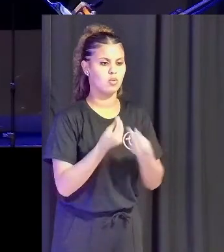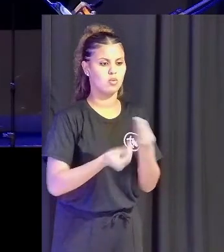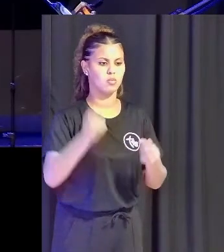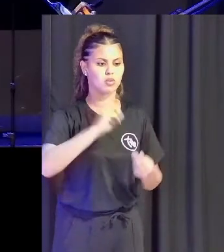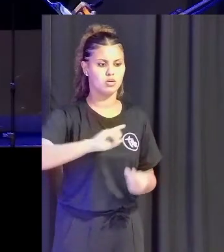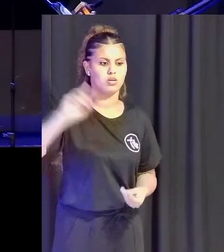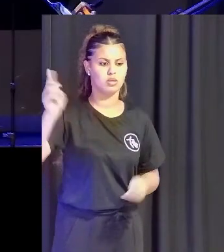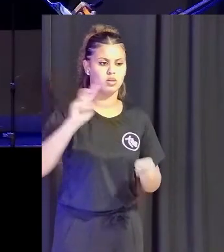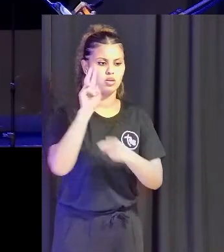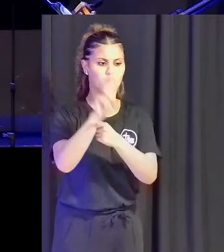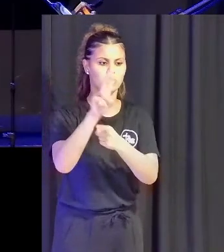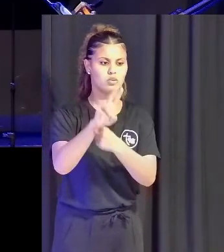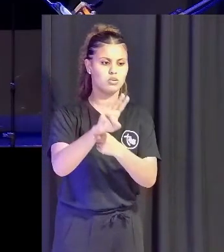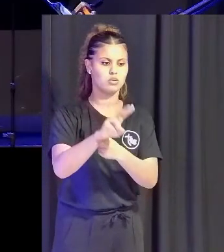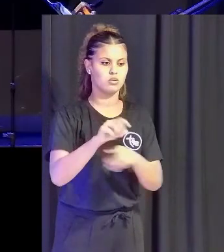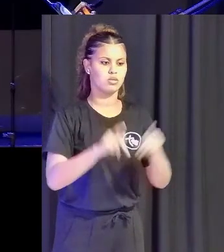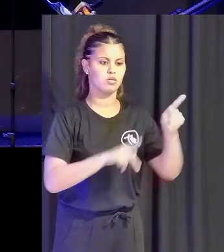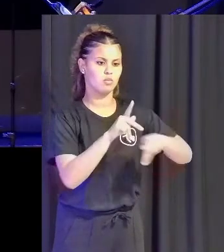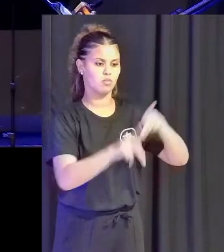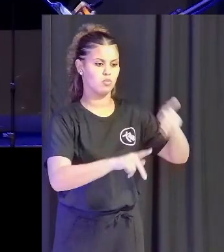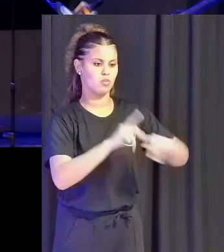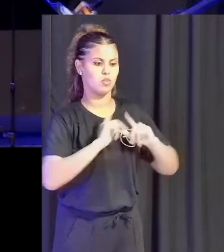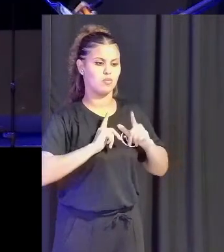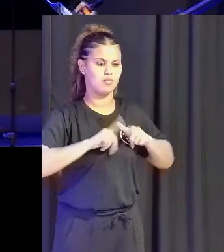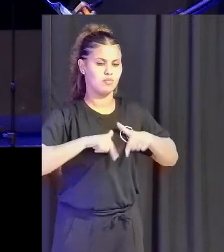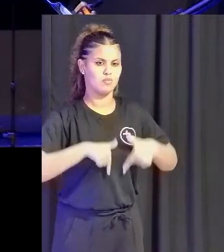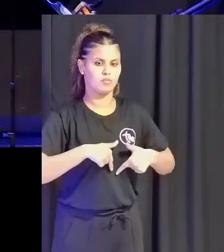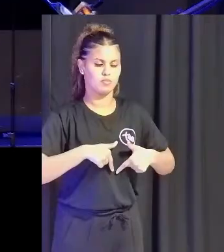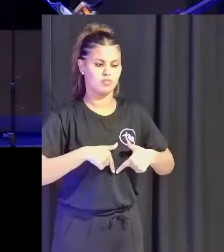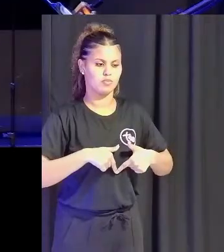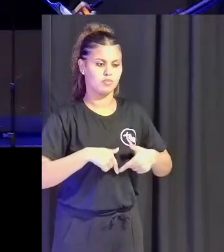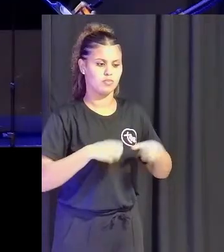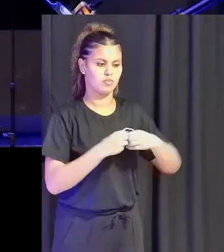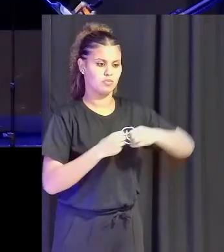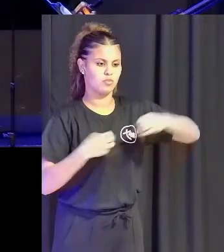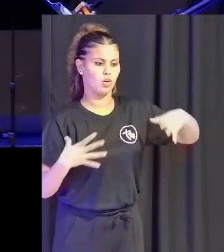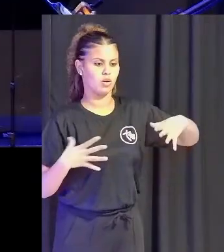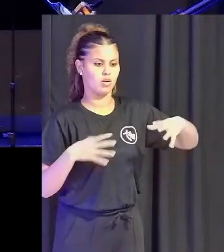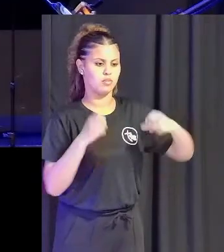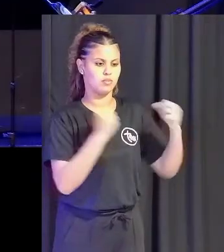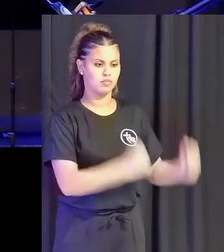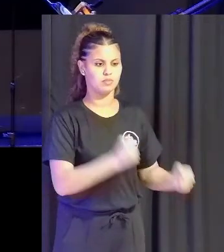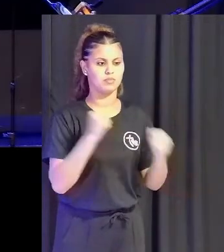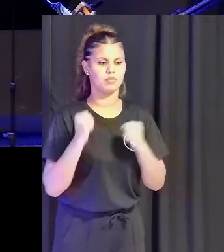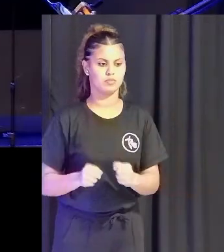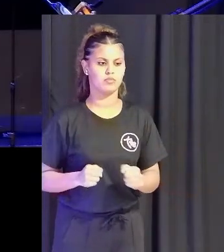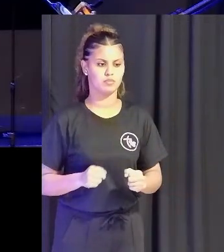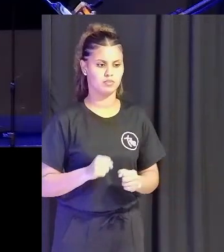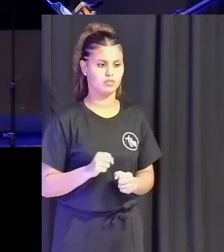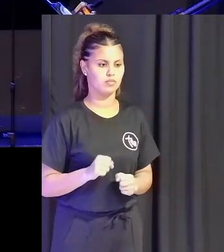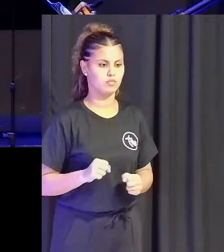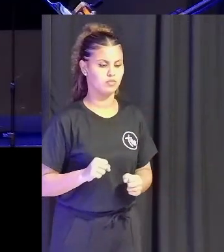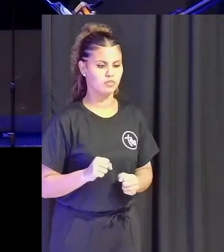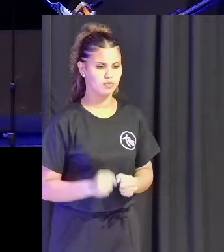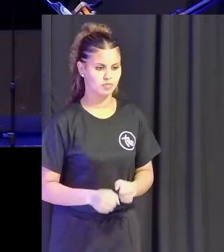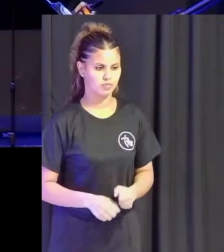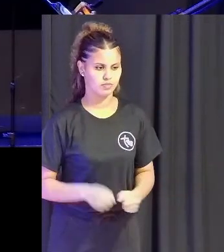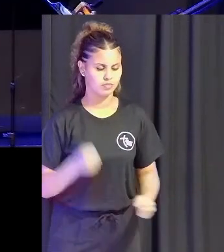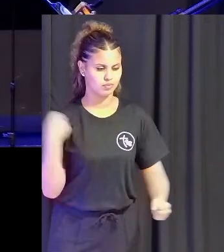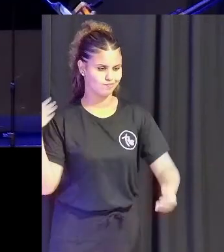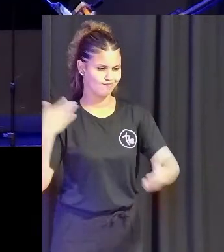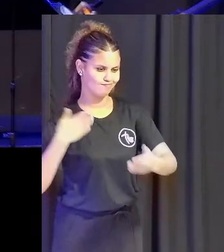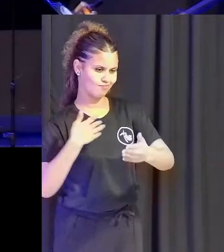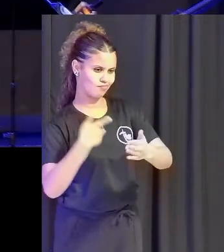do povo de Israel de uma forma milagrosa e poderosa à medida que eles vão passando pelo Egito.